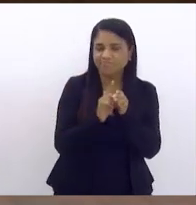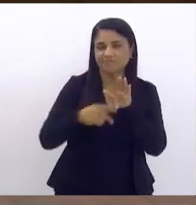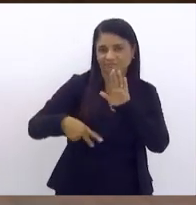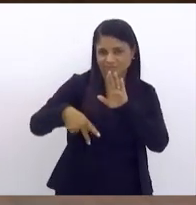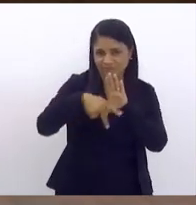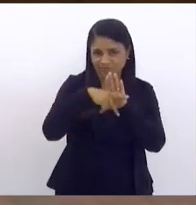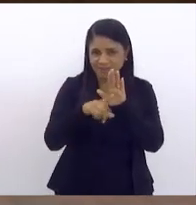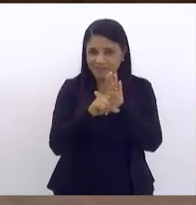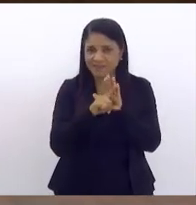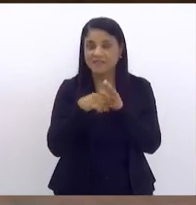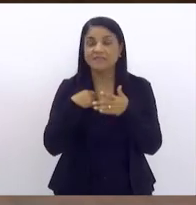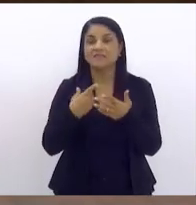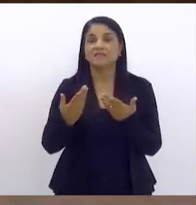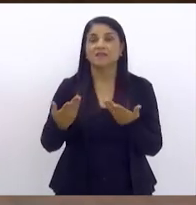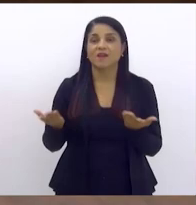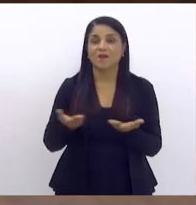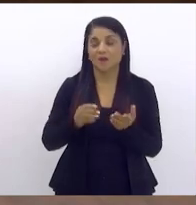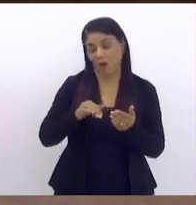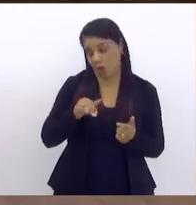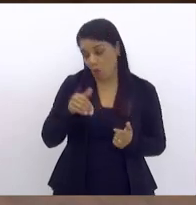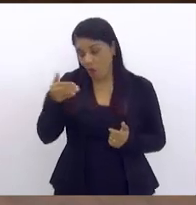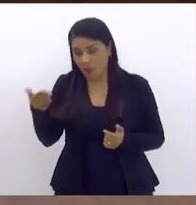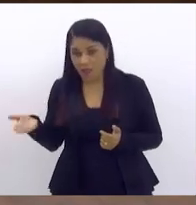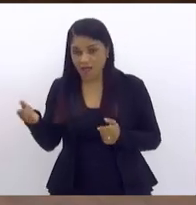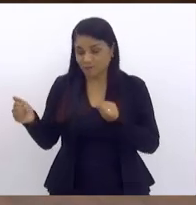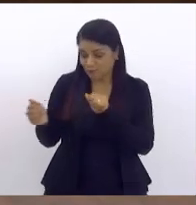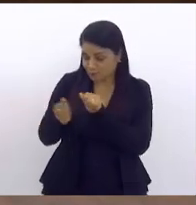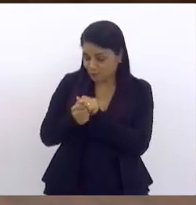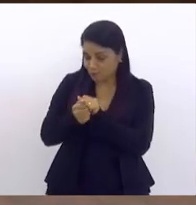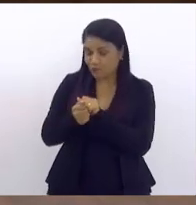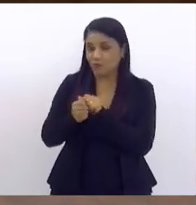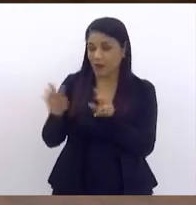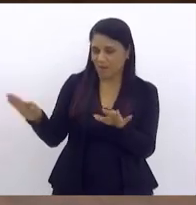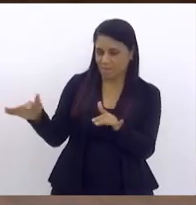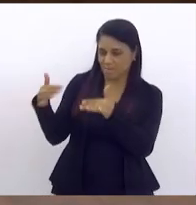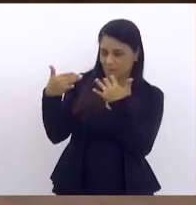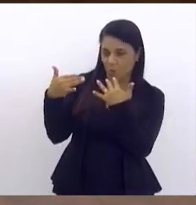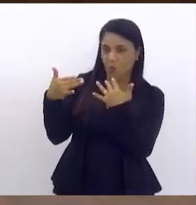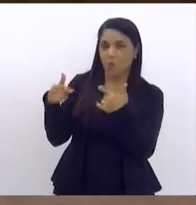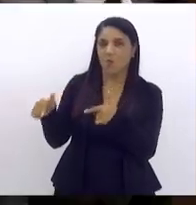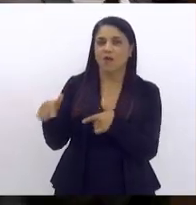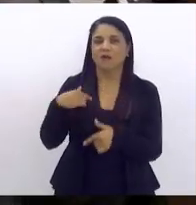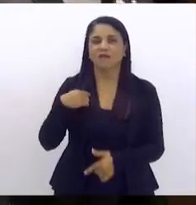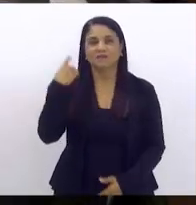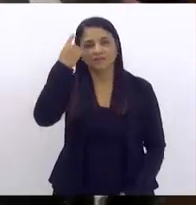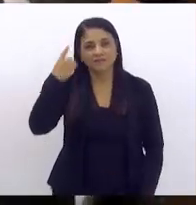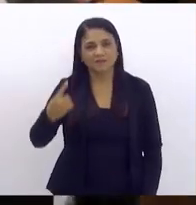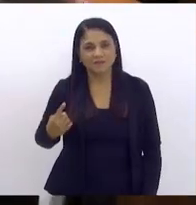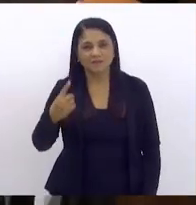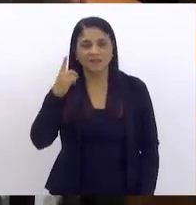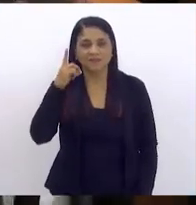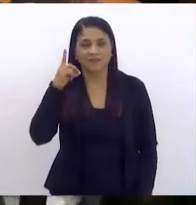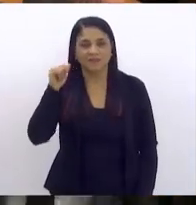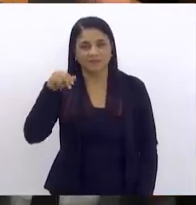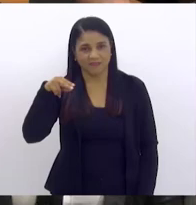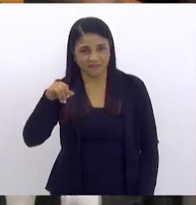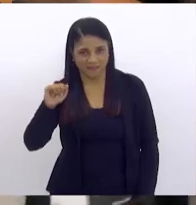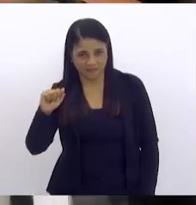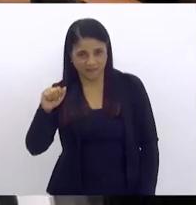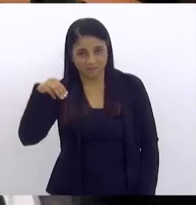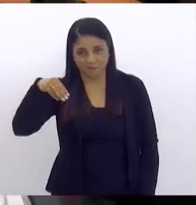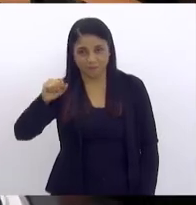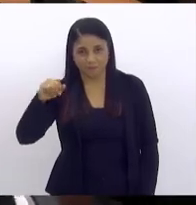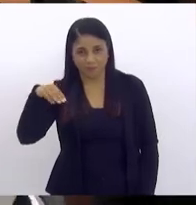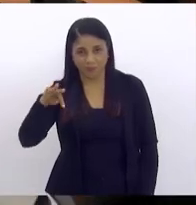lado da deputada Dani, agora ela vai prestar atenção, está do lado da deputada Dani, é sempre uma alegria. É